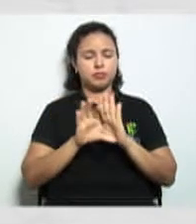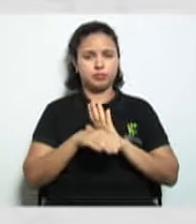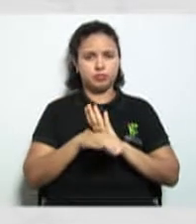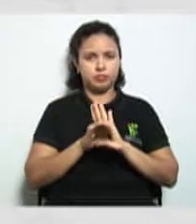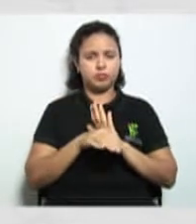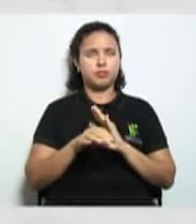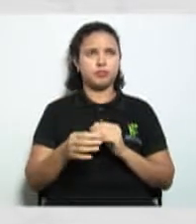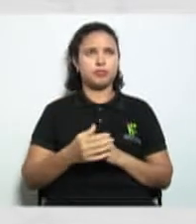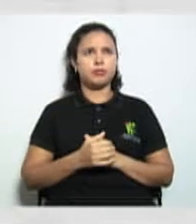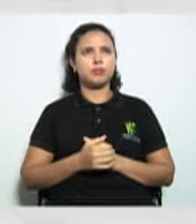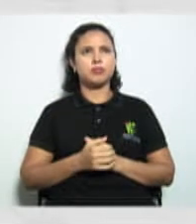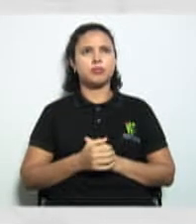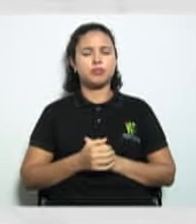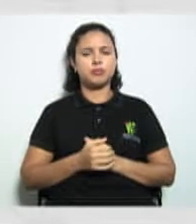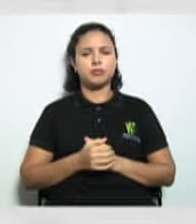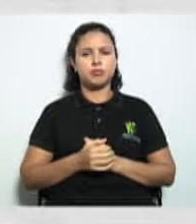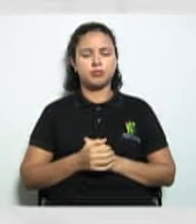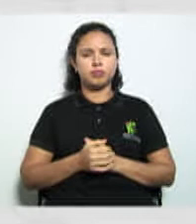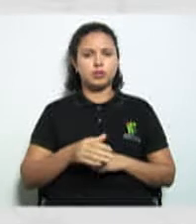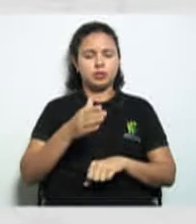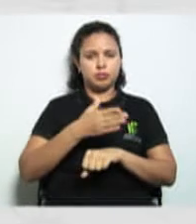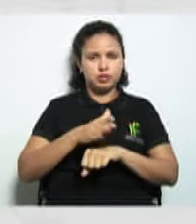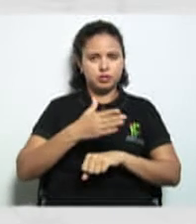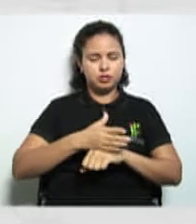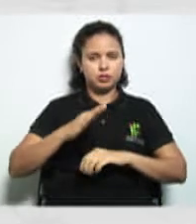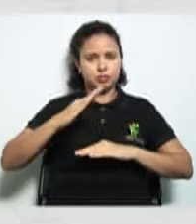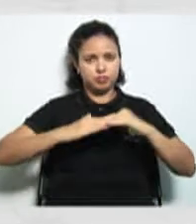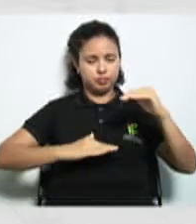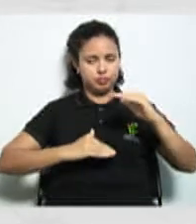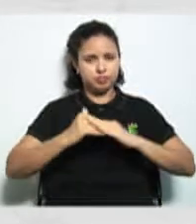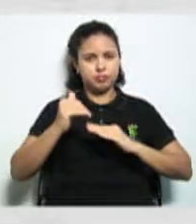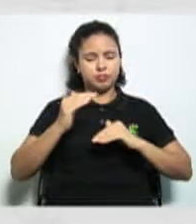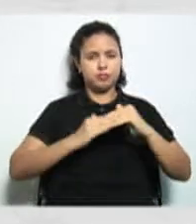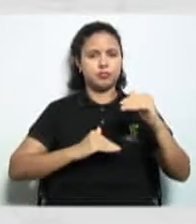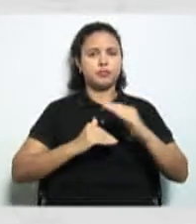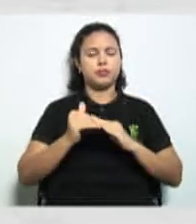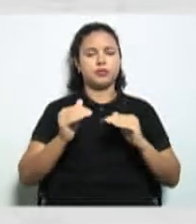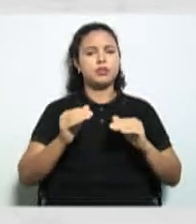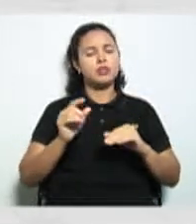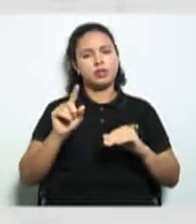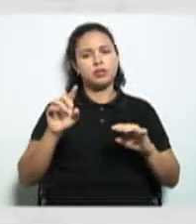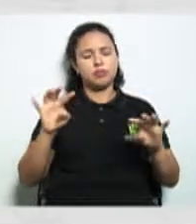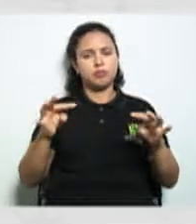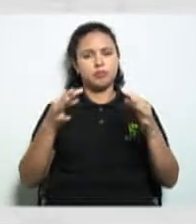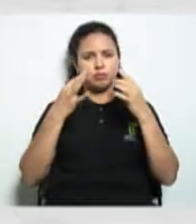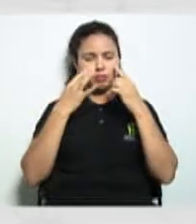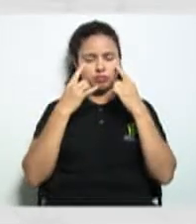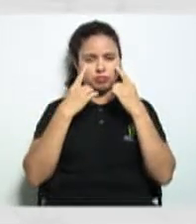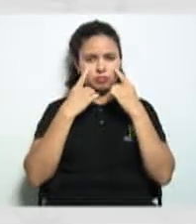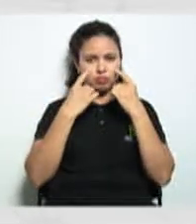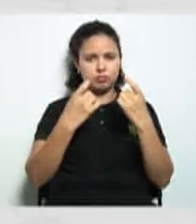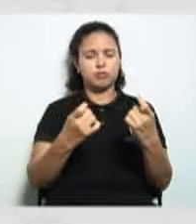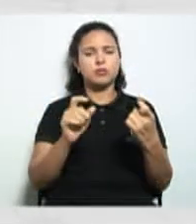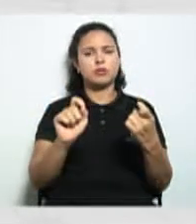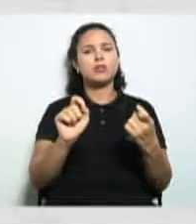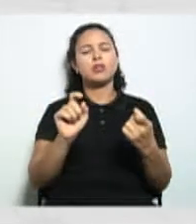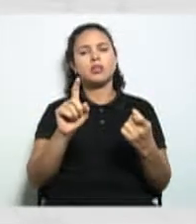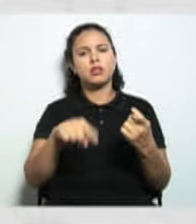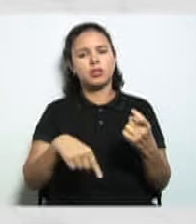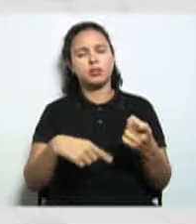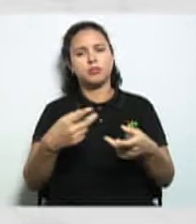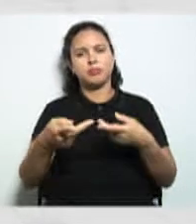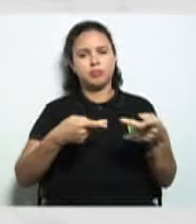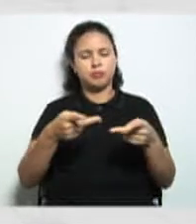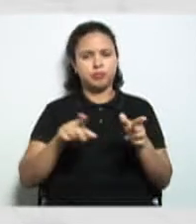olha lá, a definição de prática profissional, mas a gente chama a atenção para projeto de pesquisa e